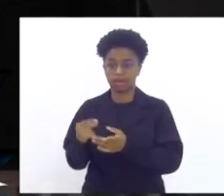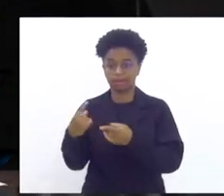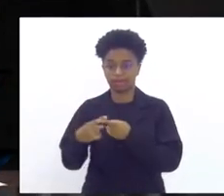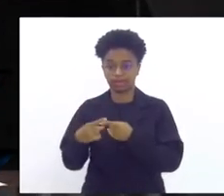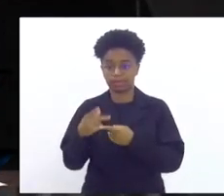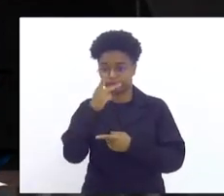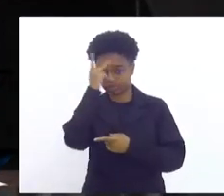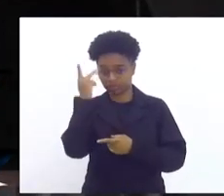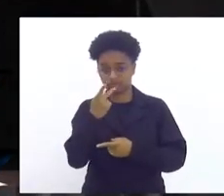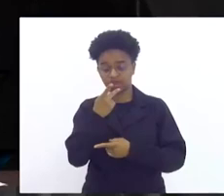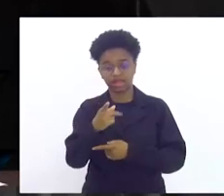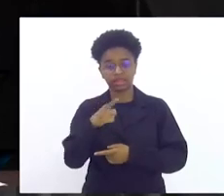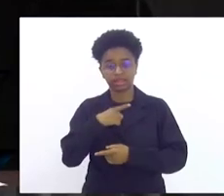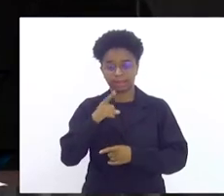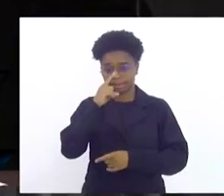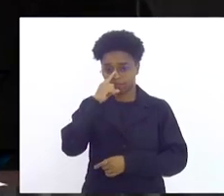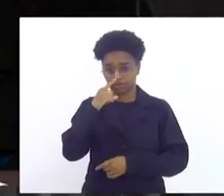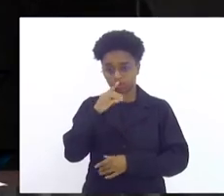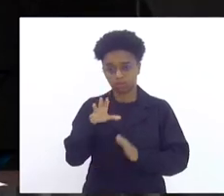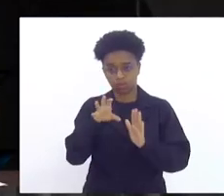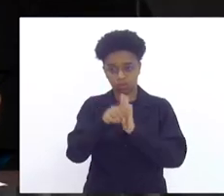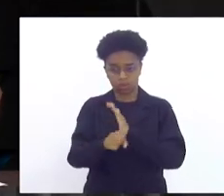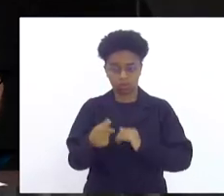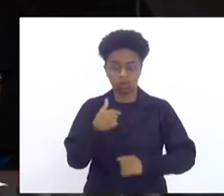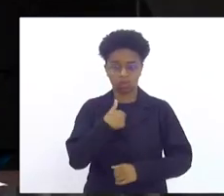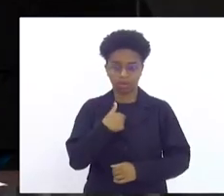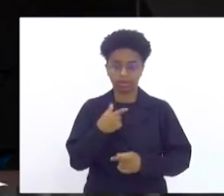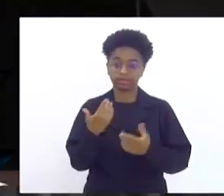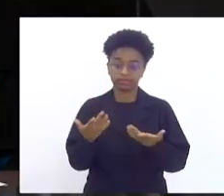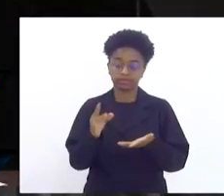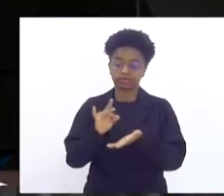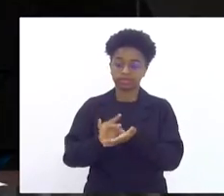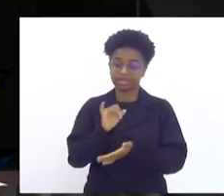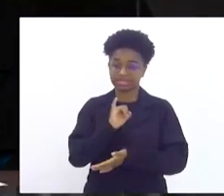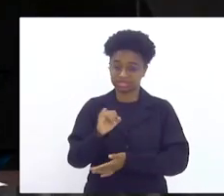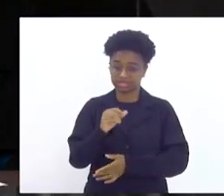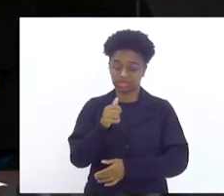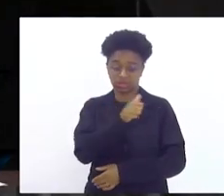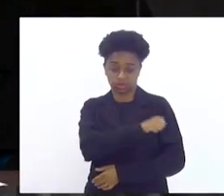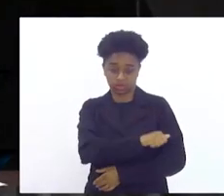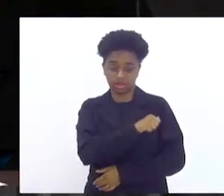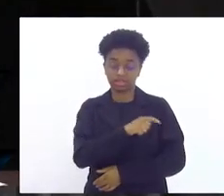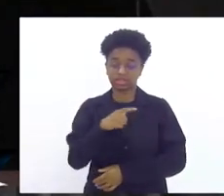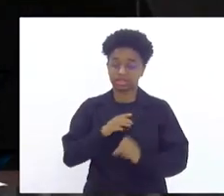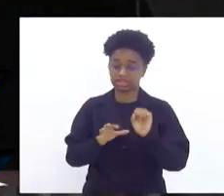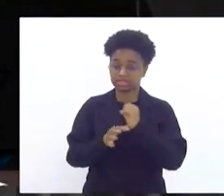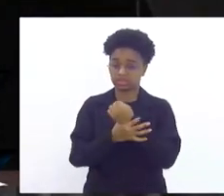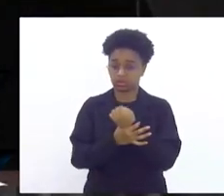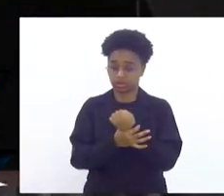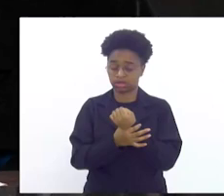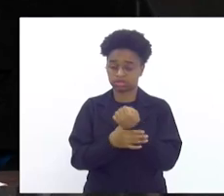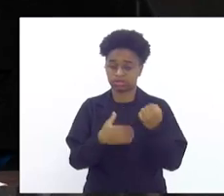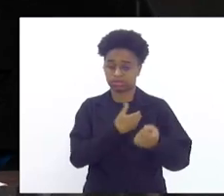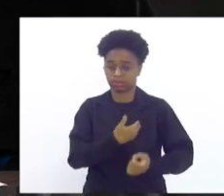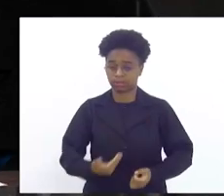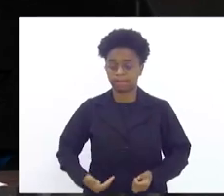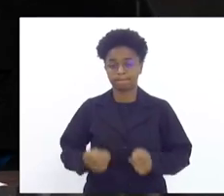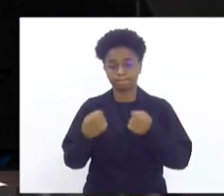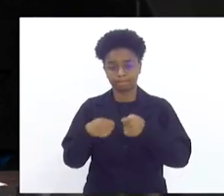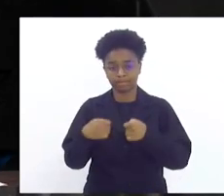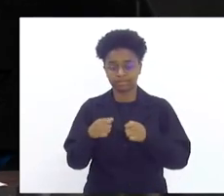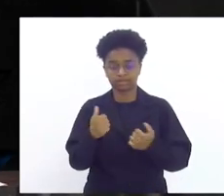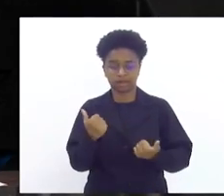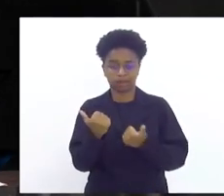falaram que corria risco de eu ser assaltado então realmente o seu Rio de Janeiro já tem uma segurança pública que precisa de